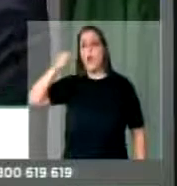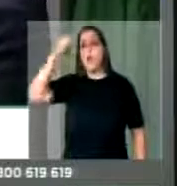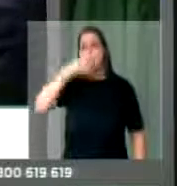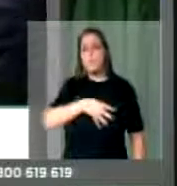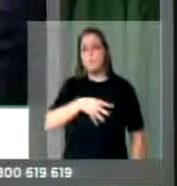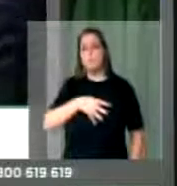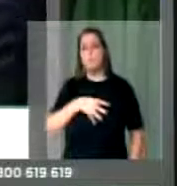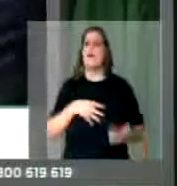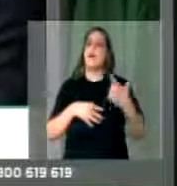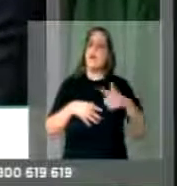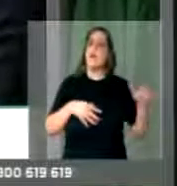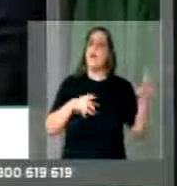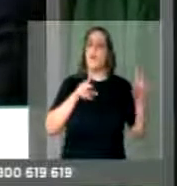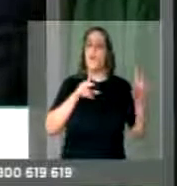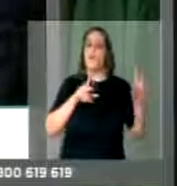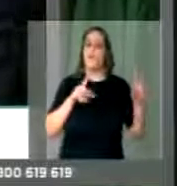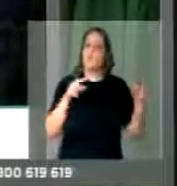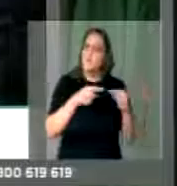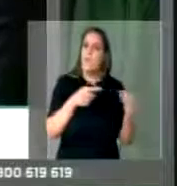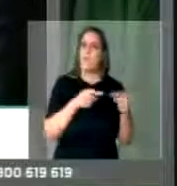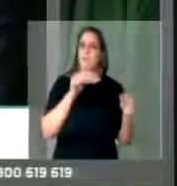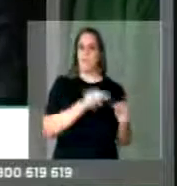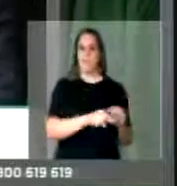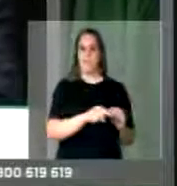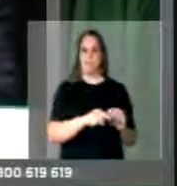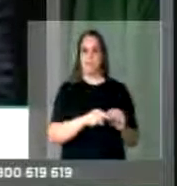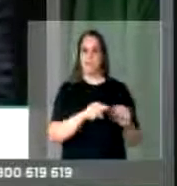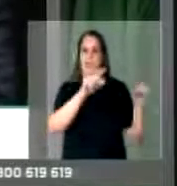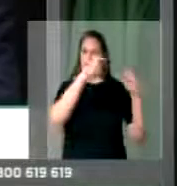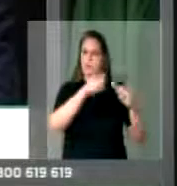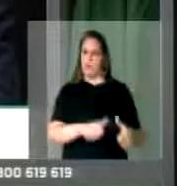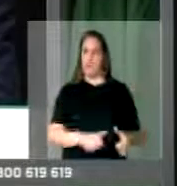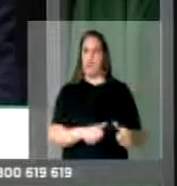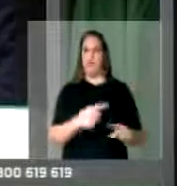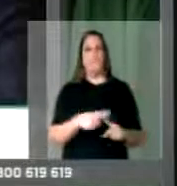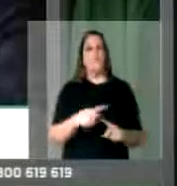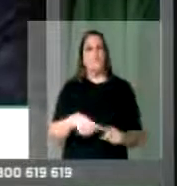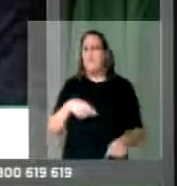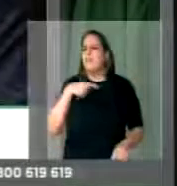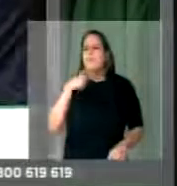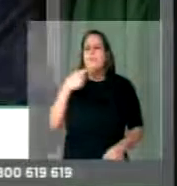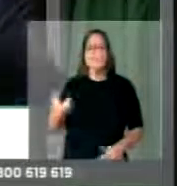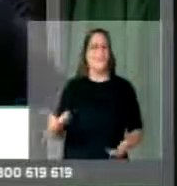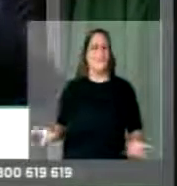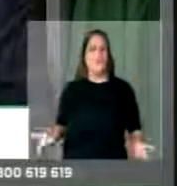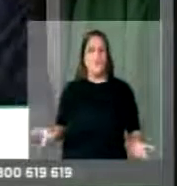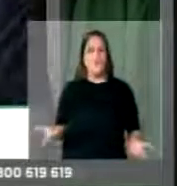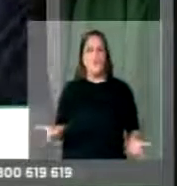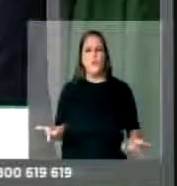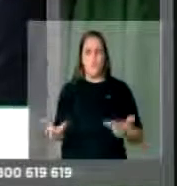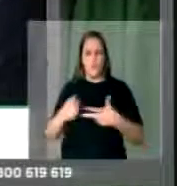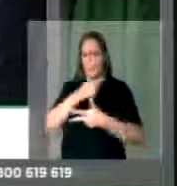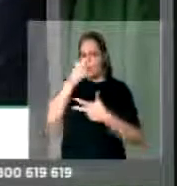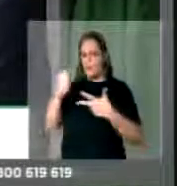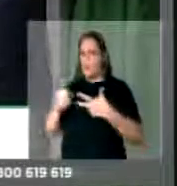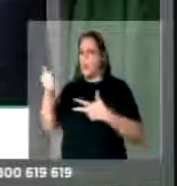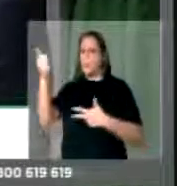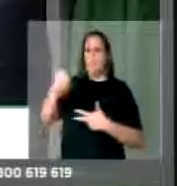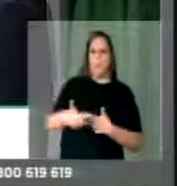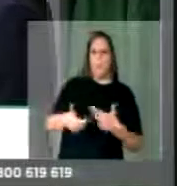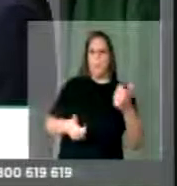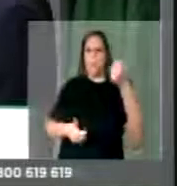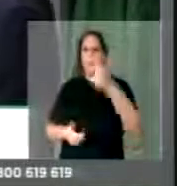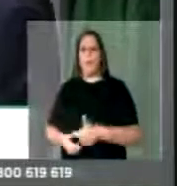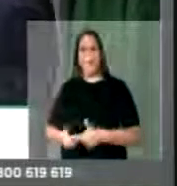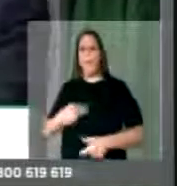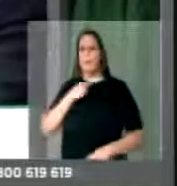correto para fazermos essa análise, porque nenhum poder está acima dos demais poderes. Nenhum poder